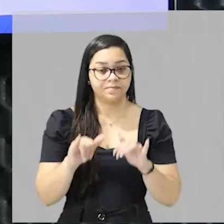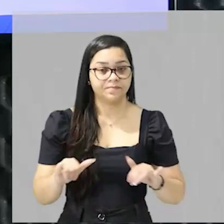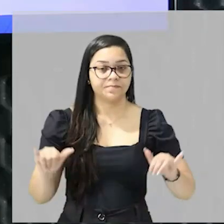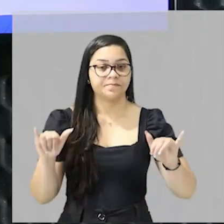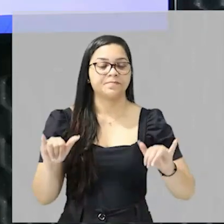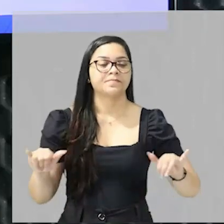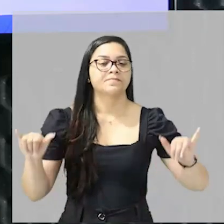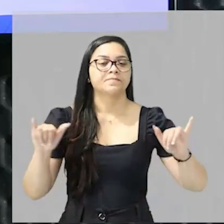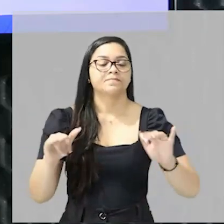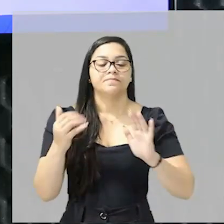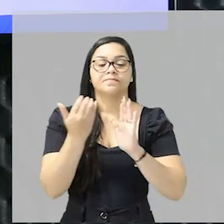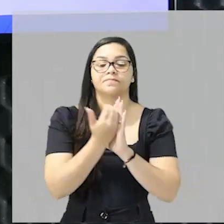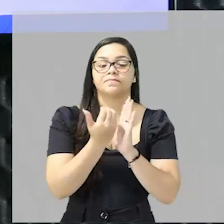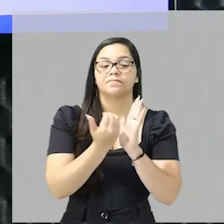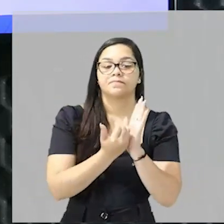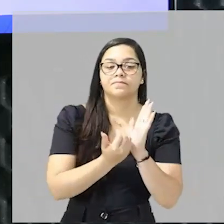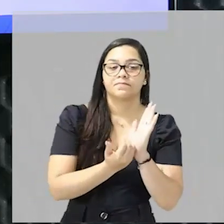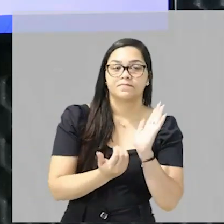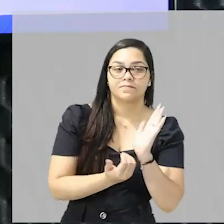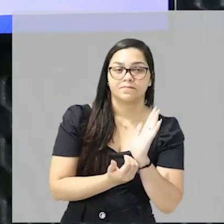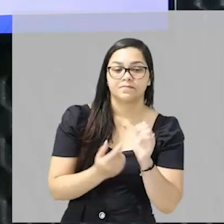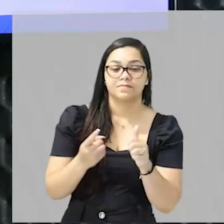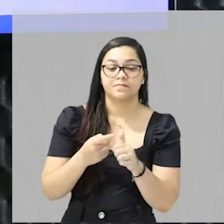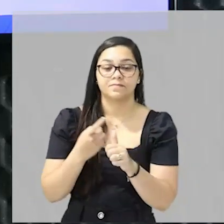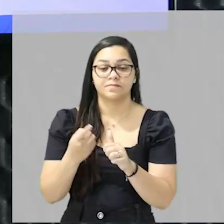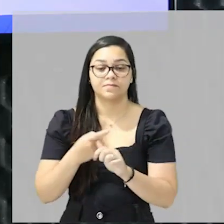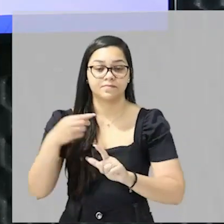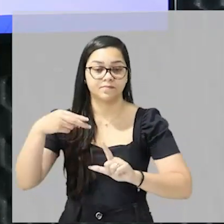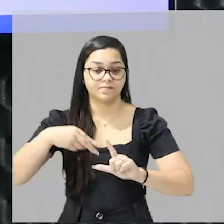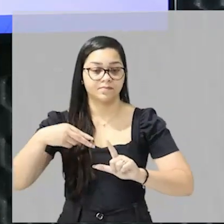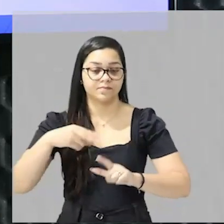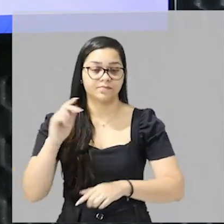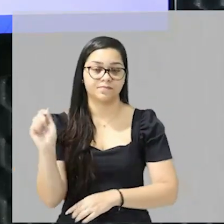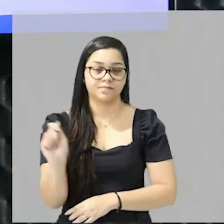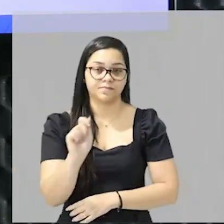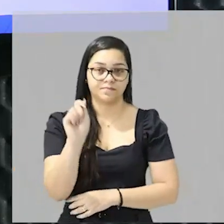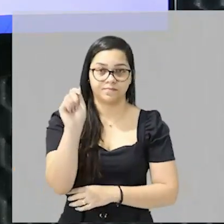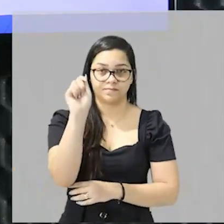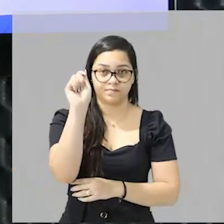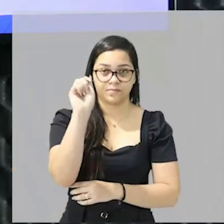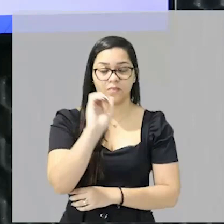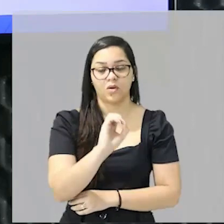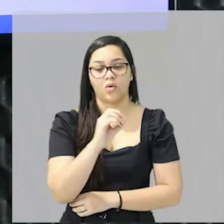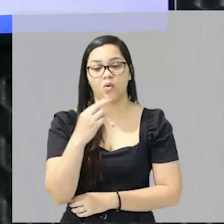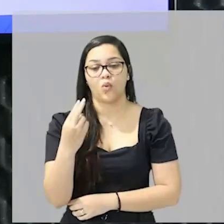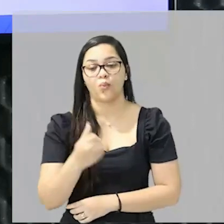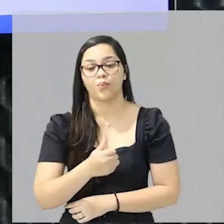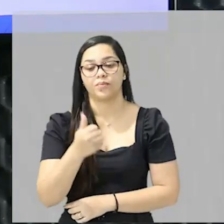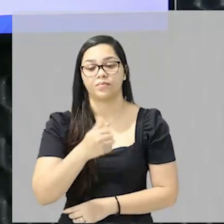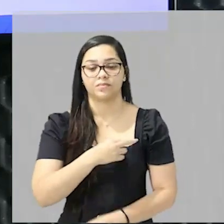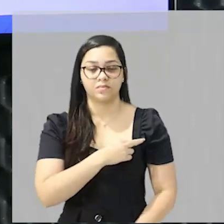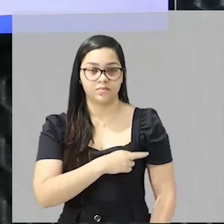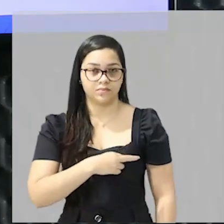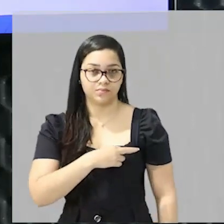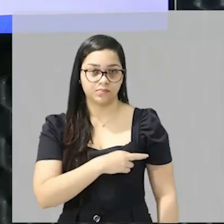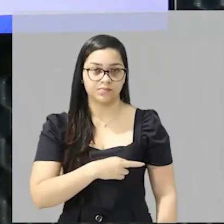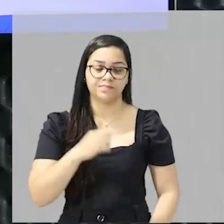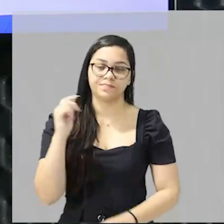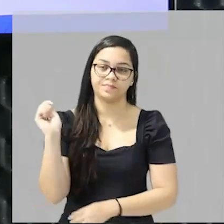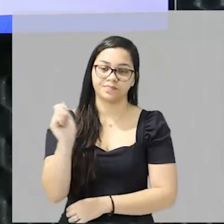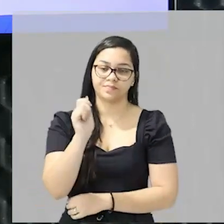planos publicar primeira novela para adultos, tá? Ou primeiro romance para